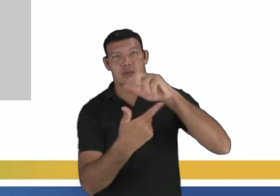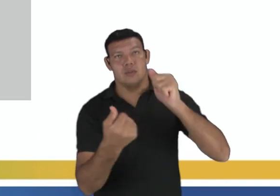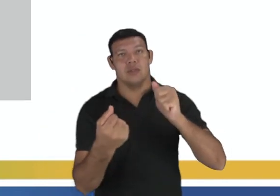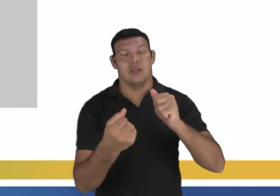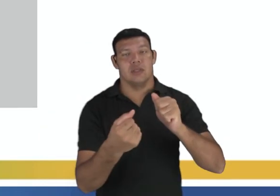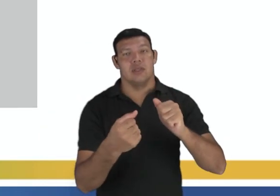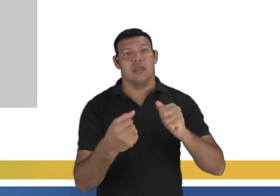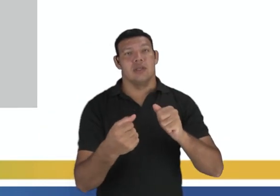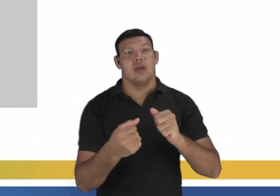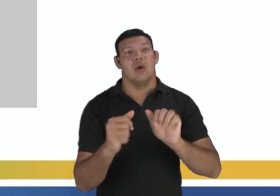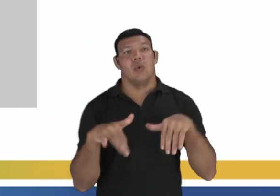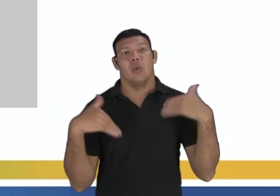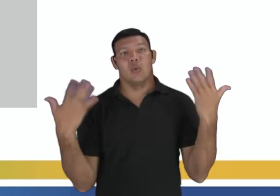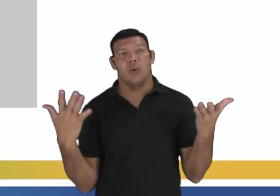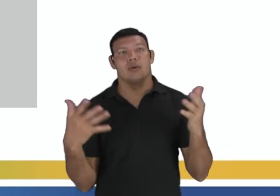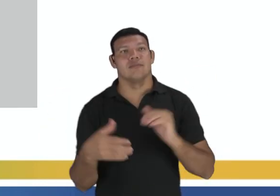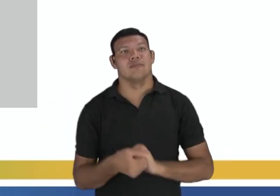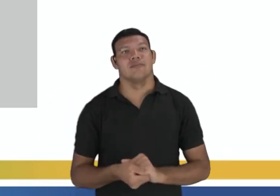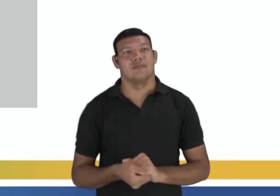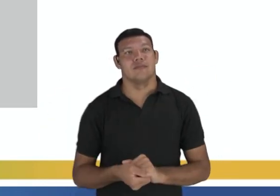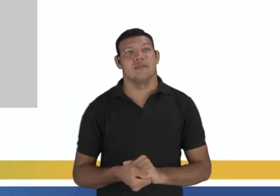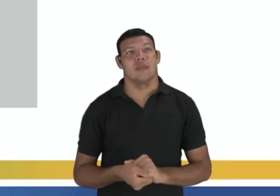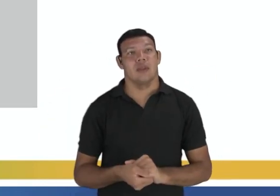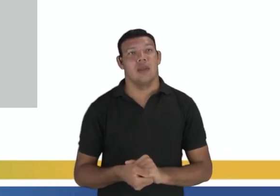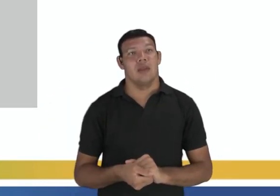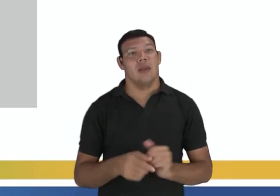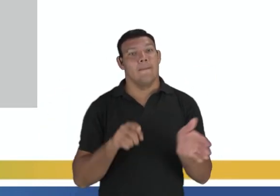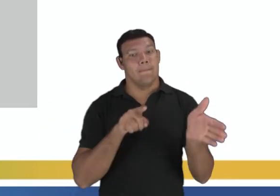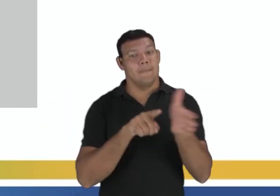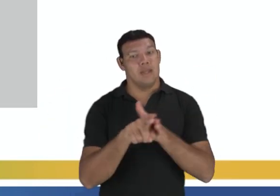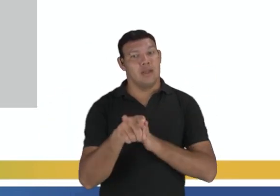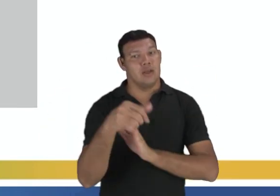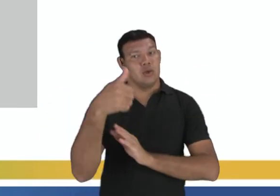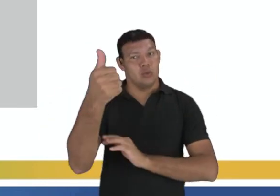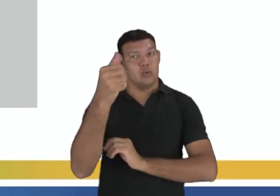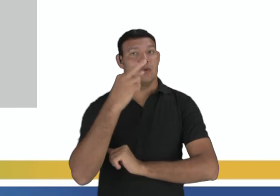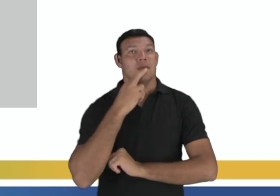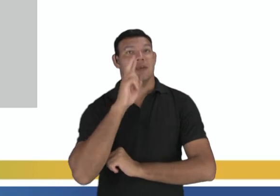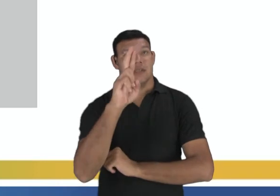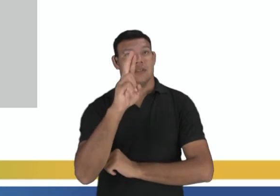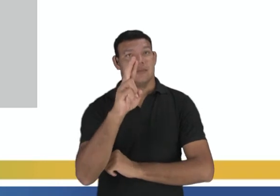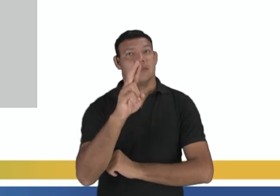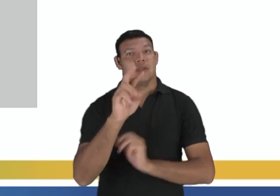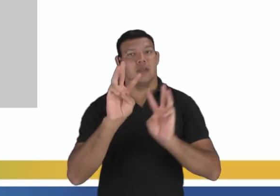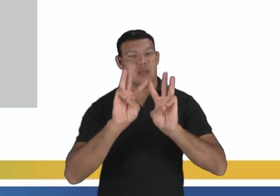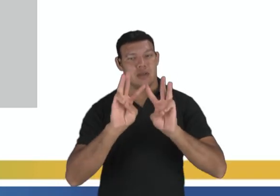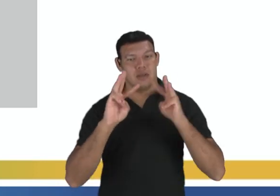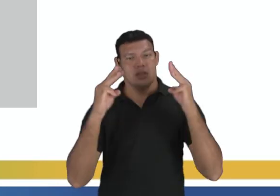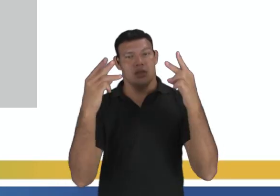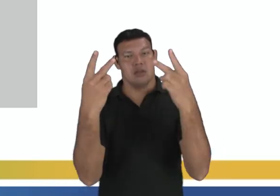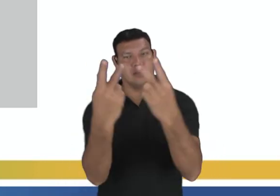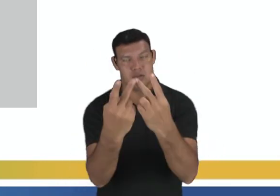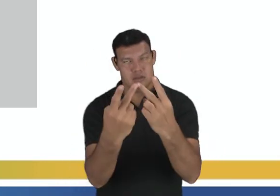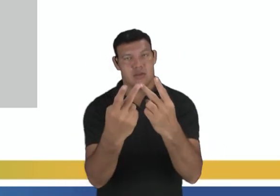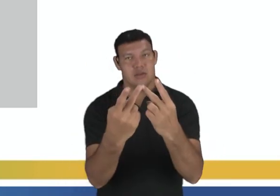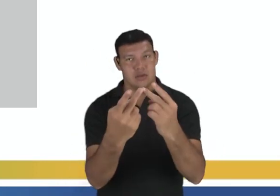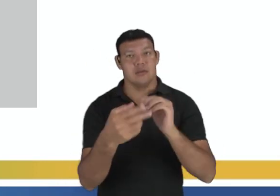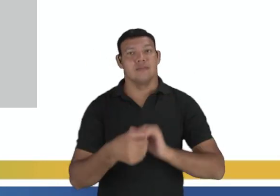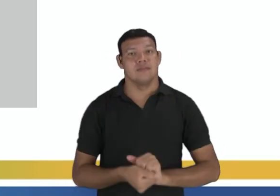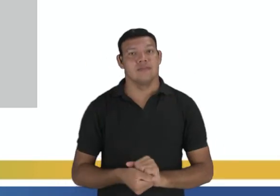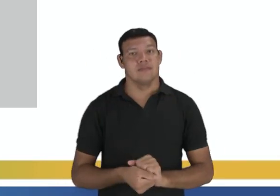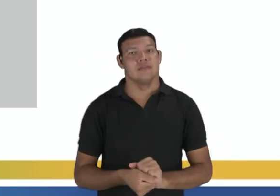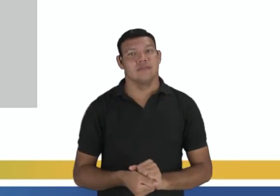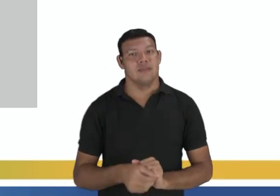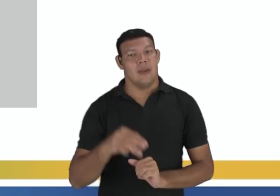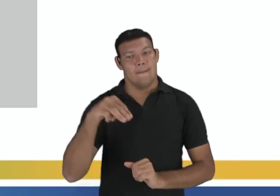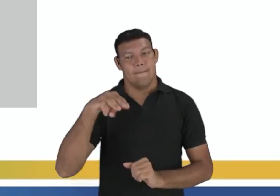lá? A resposta da 1, gente, é massa, tá? Então, assim, o fato da Lua ter uma força gravitacional menor do que a Terra